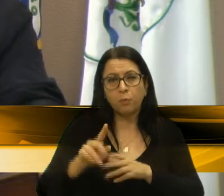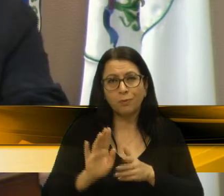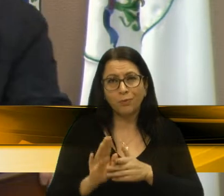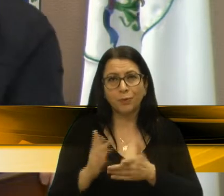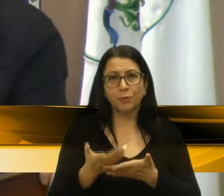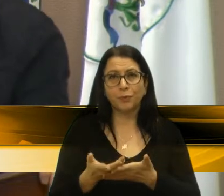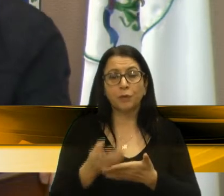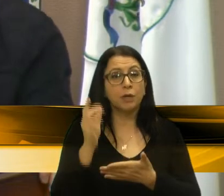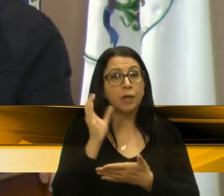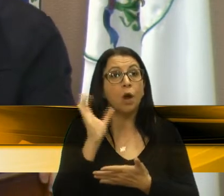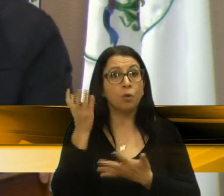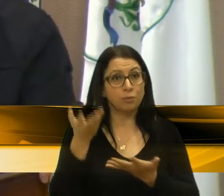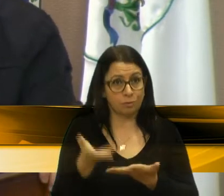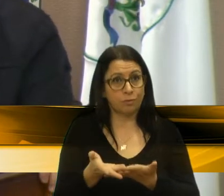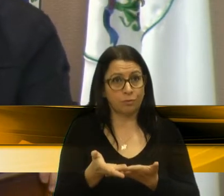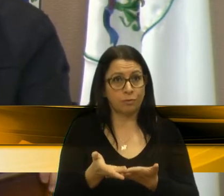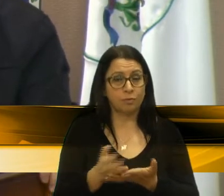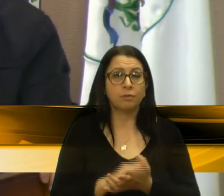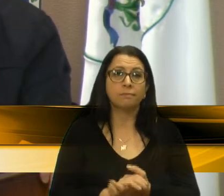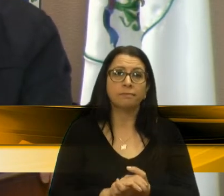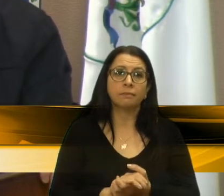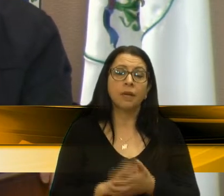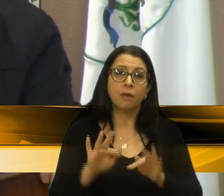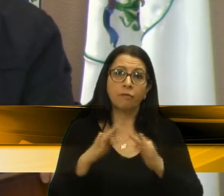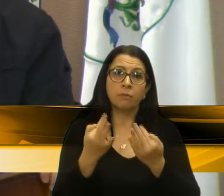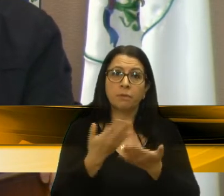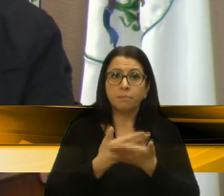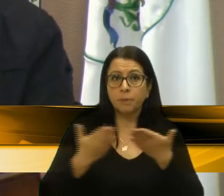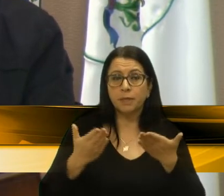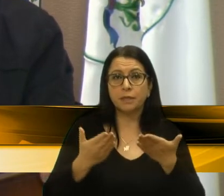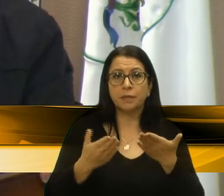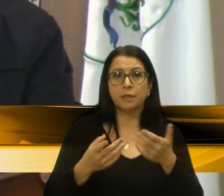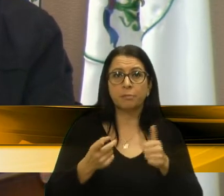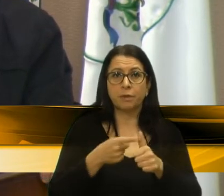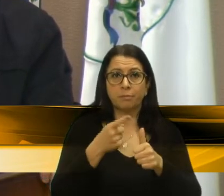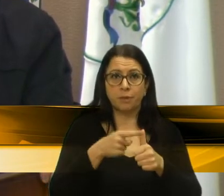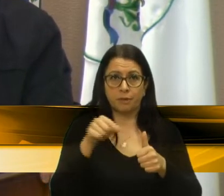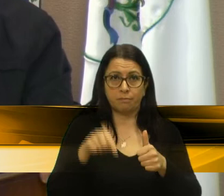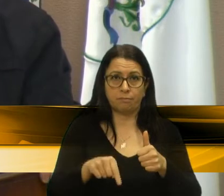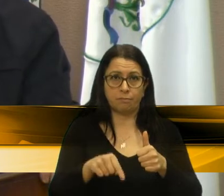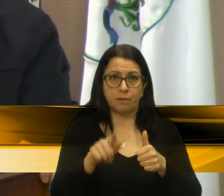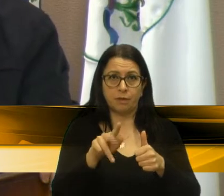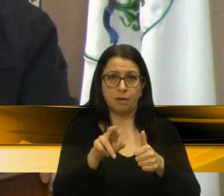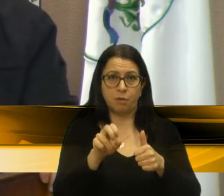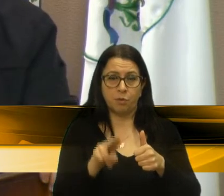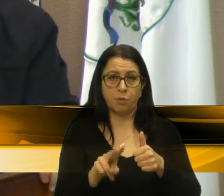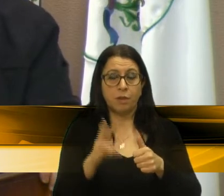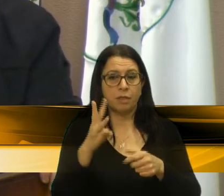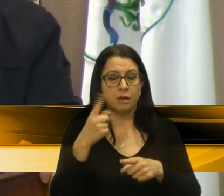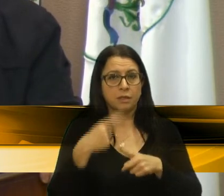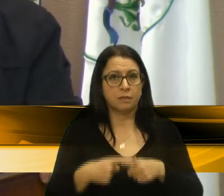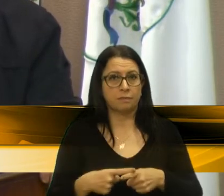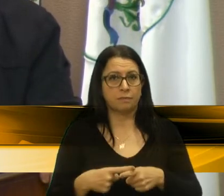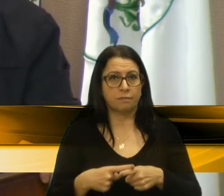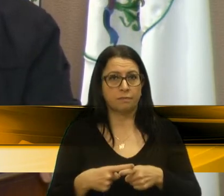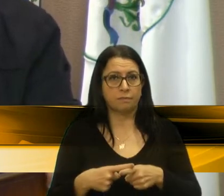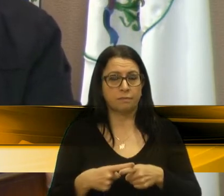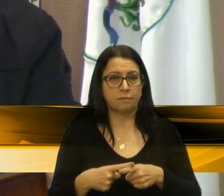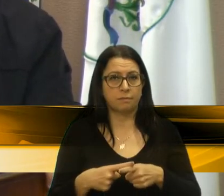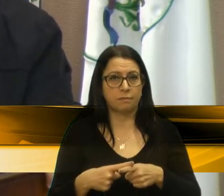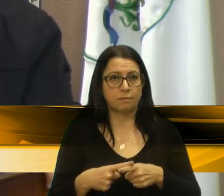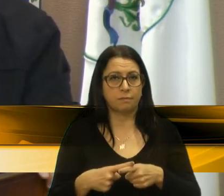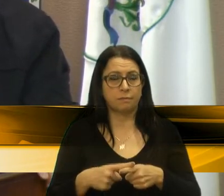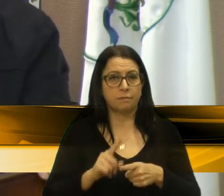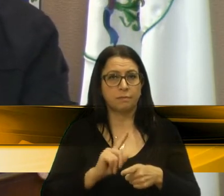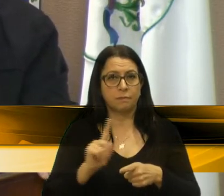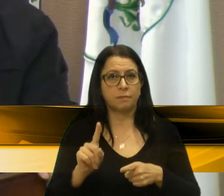acabou acontecendo. A família perdeu aqui em primeiro grau 3 vezes, né, a sentença, para a sentença